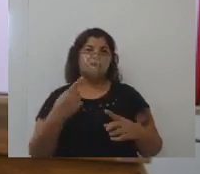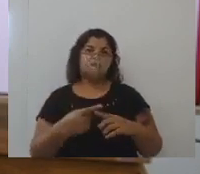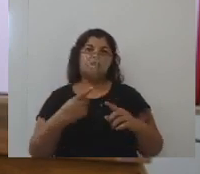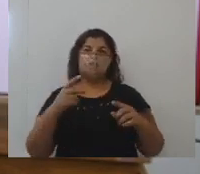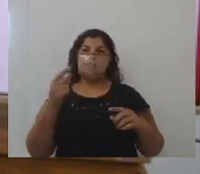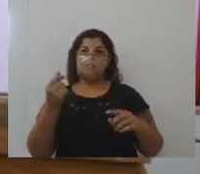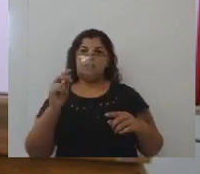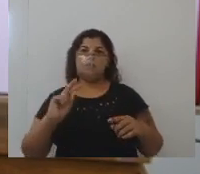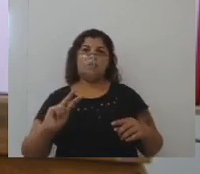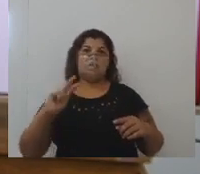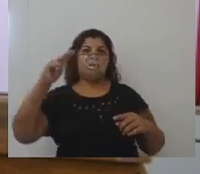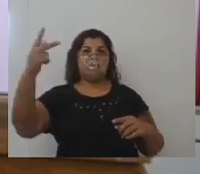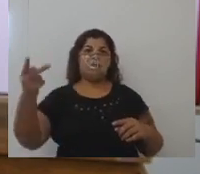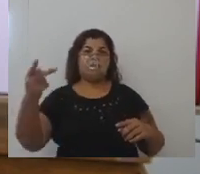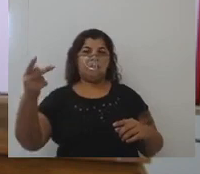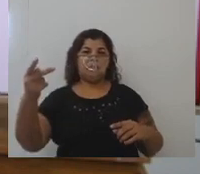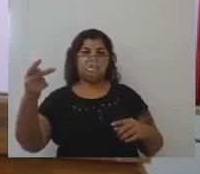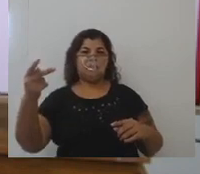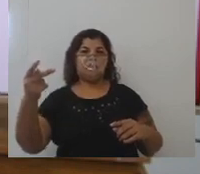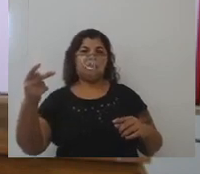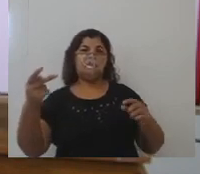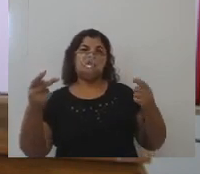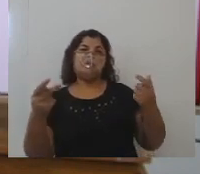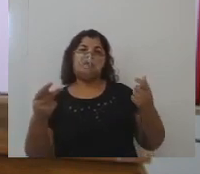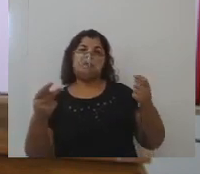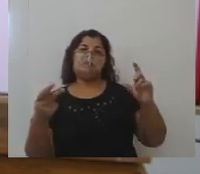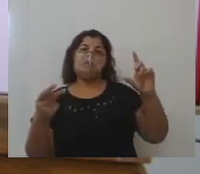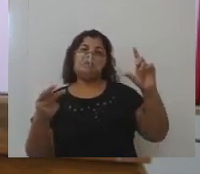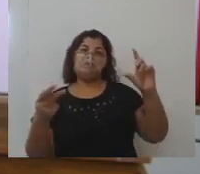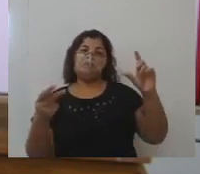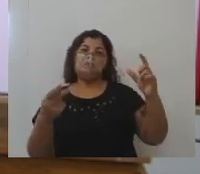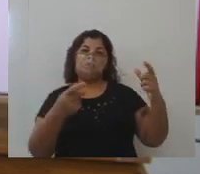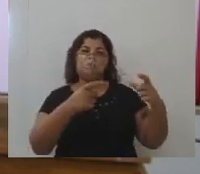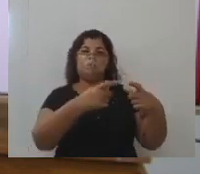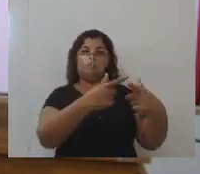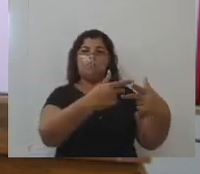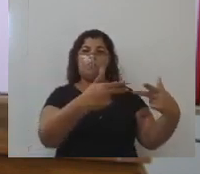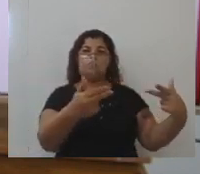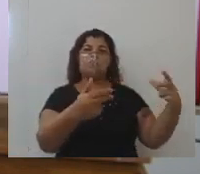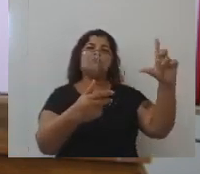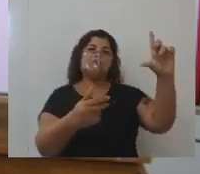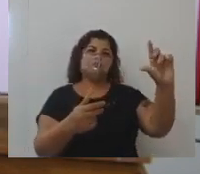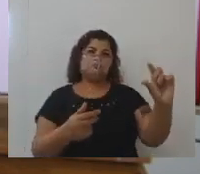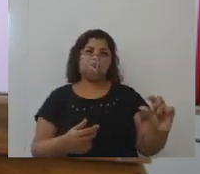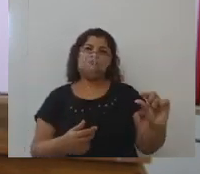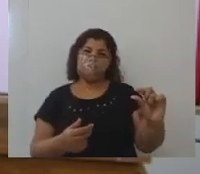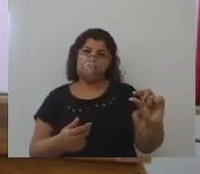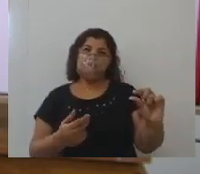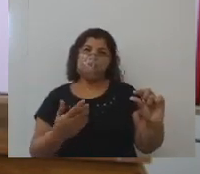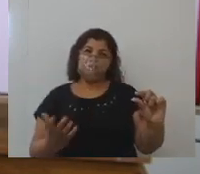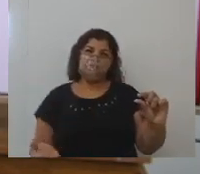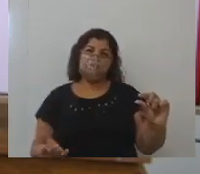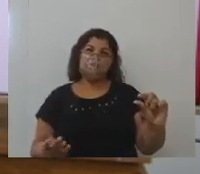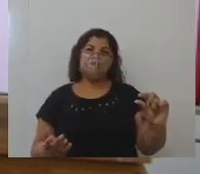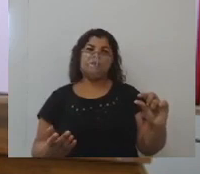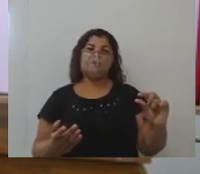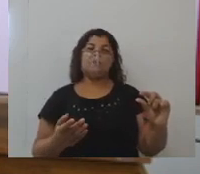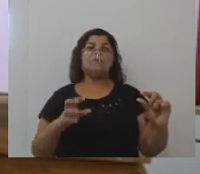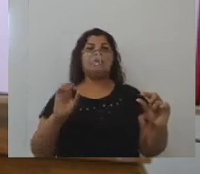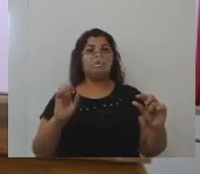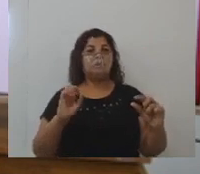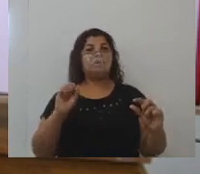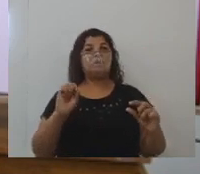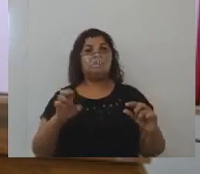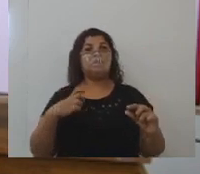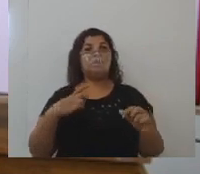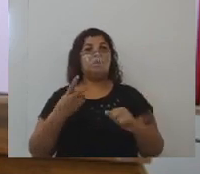preço aumenta, a quantidade de um determinado produto, ela diminui. Isso a gente está falando da procura, que eu